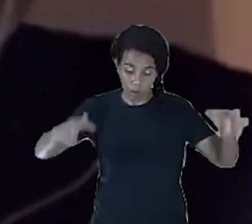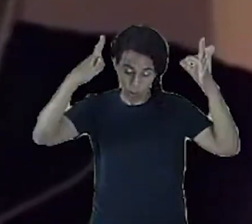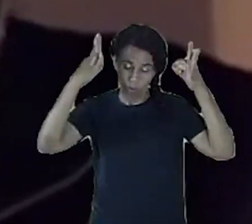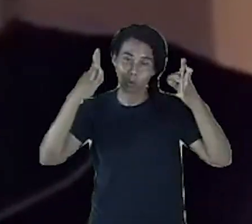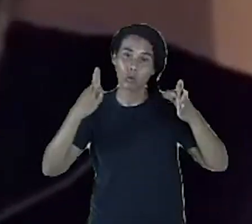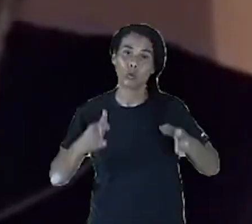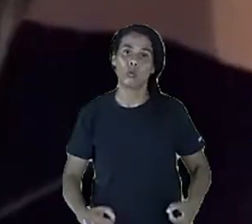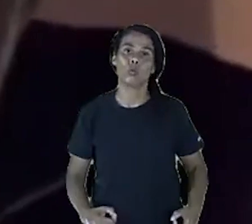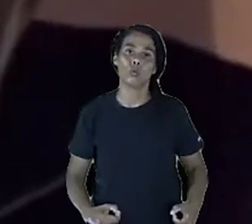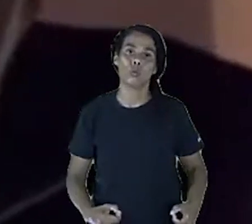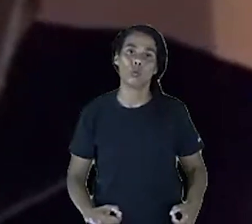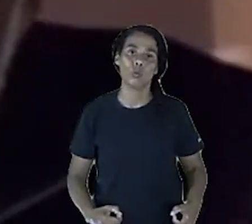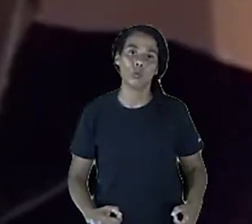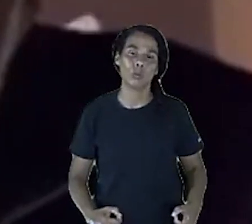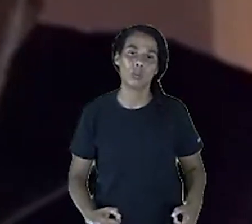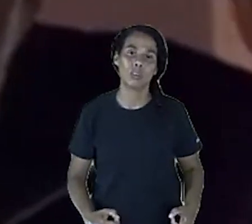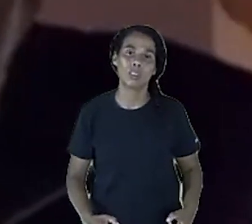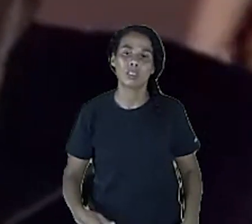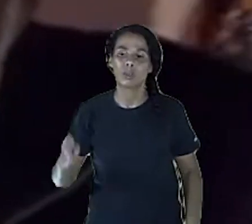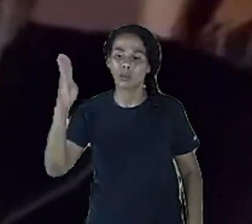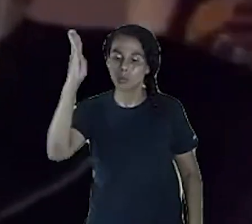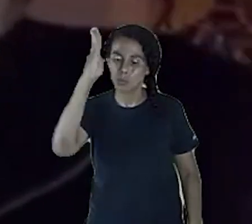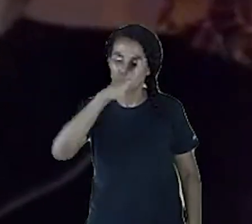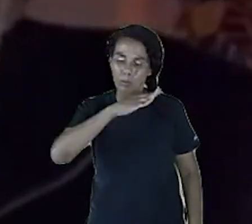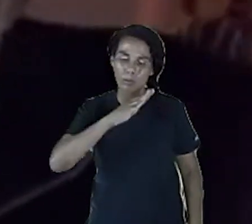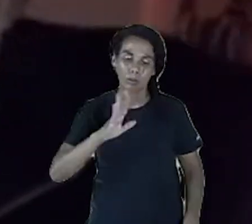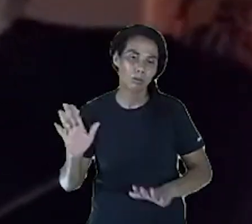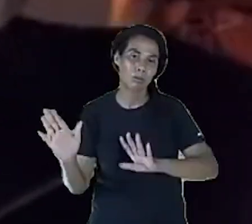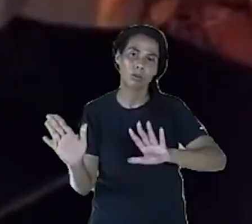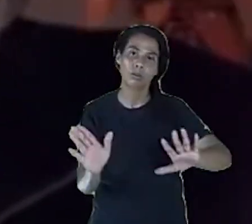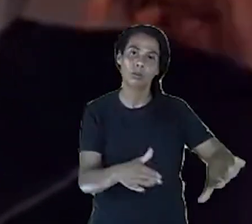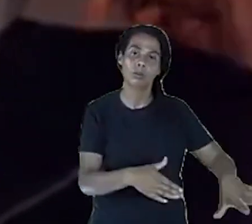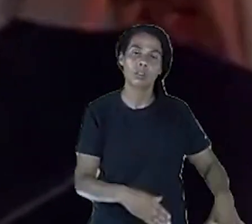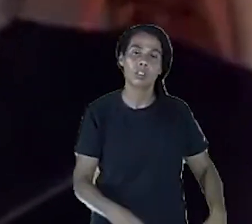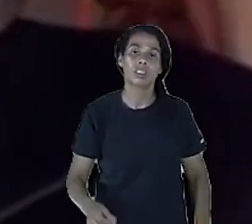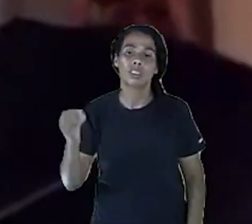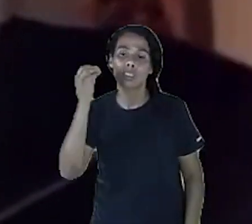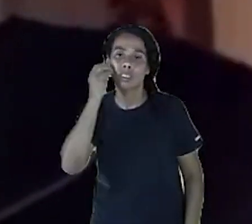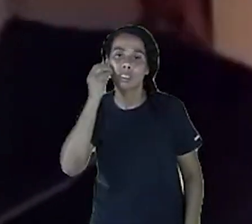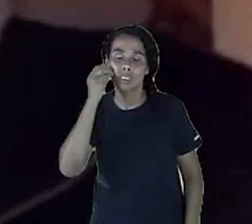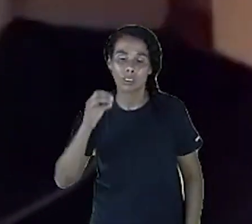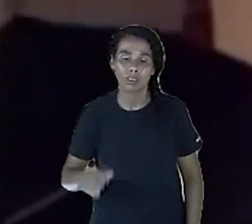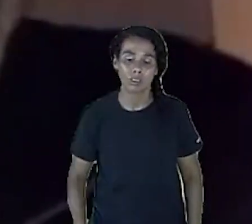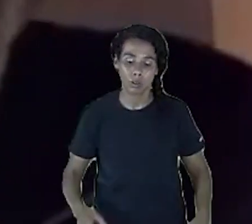fazemos. Então, a pandemia é isso,